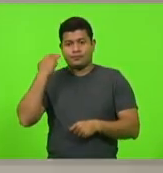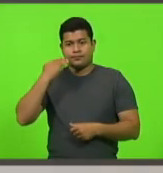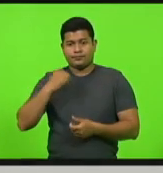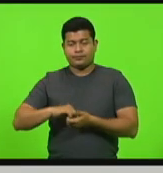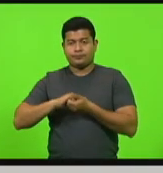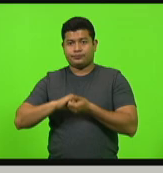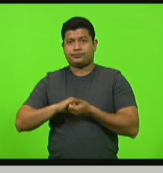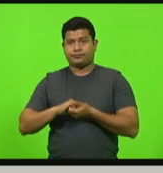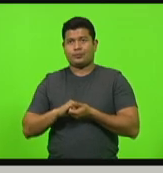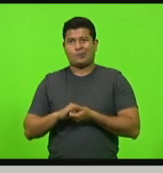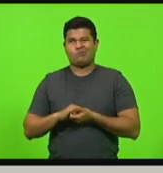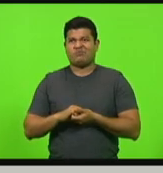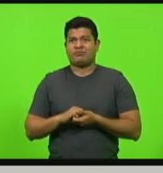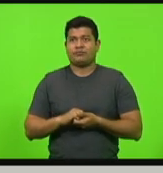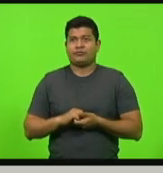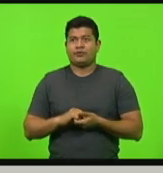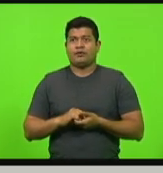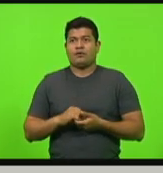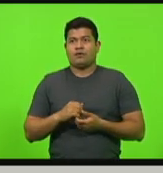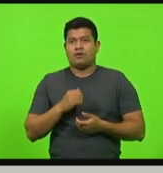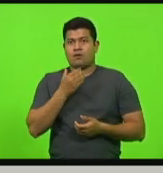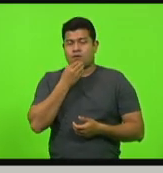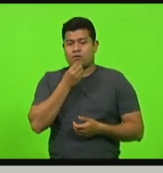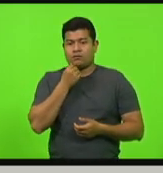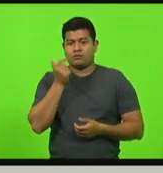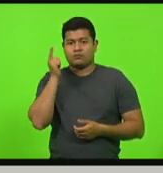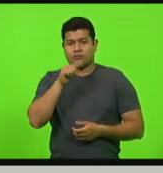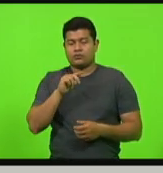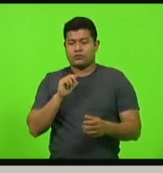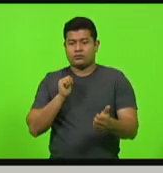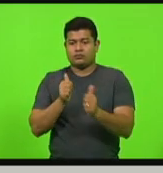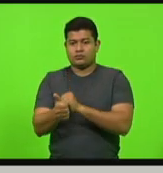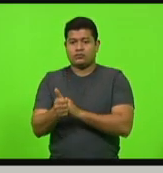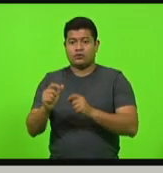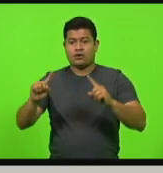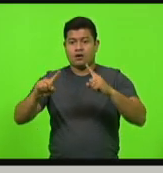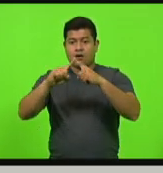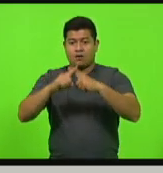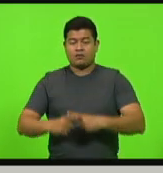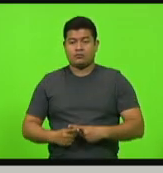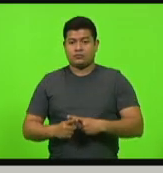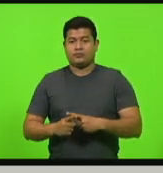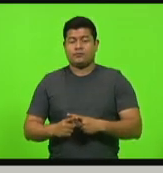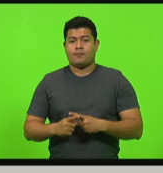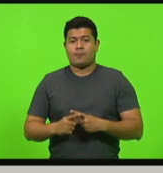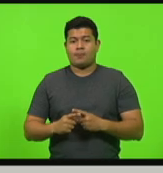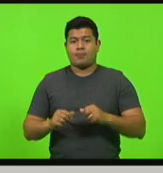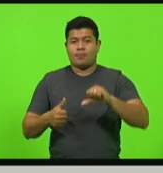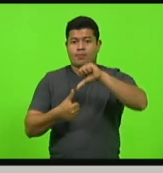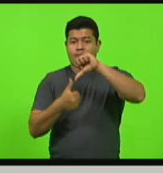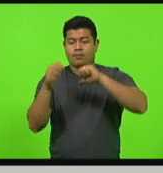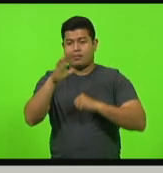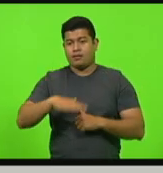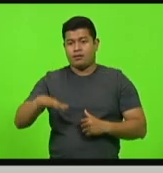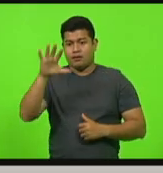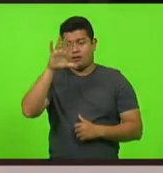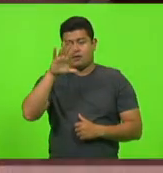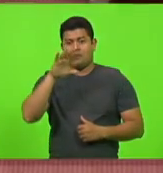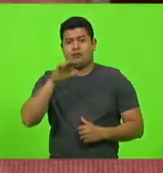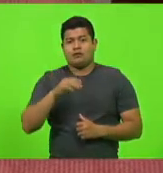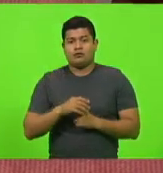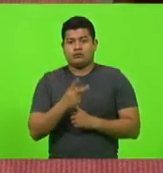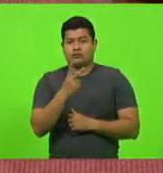cumprimentando o enxadrista Marco Cordeiro pela conquista como vice-campeão no Campeonato Pan-Americano de Xadrez Amador em 2021, em